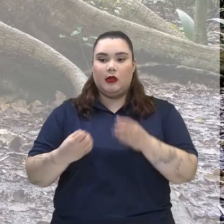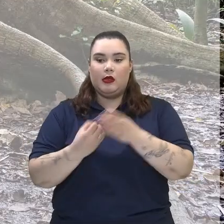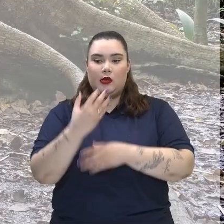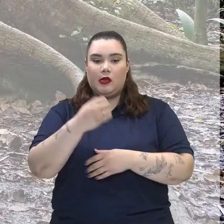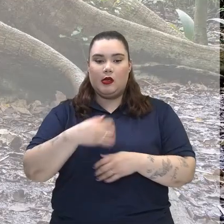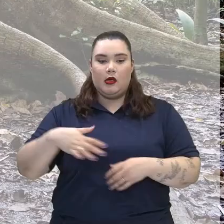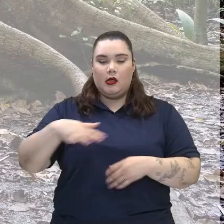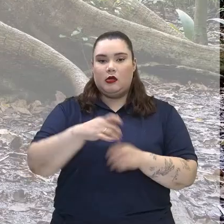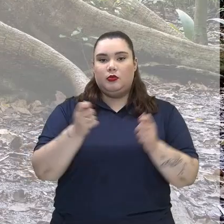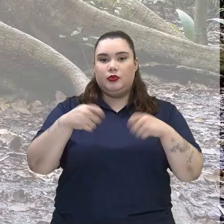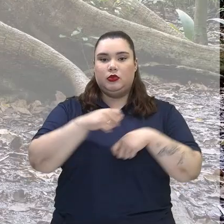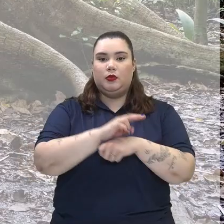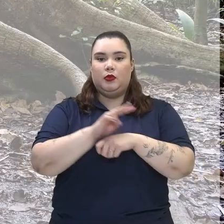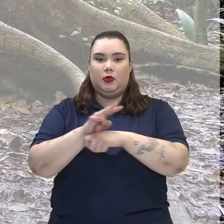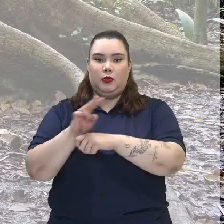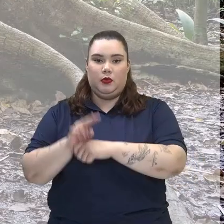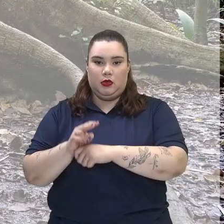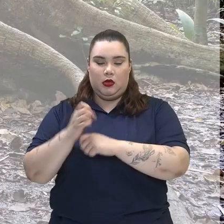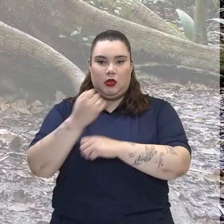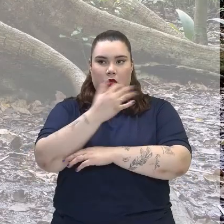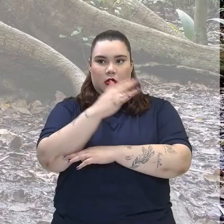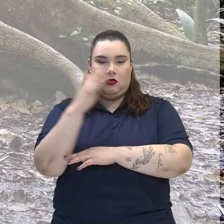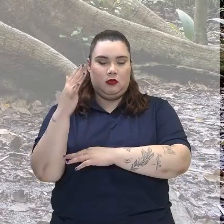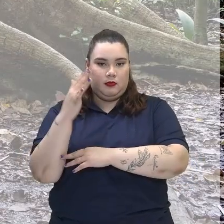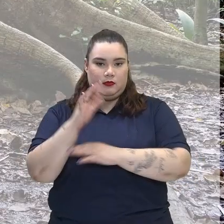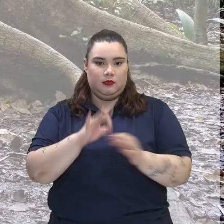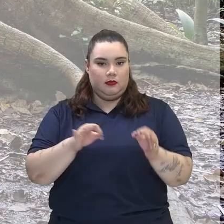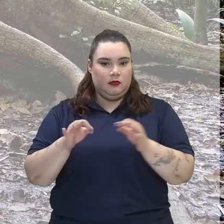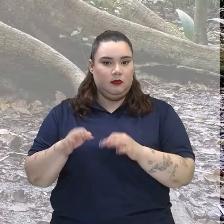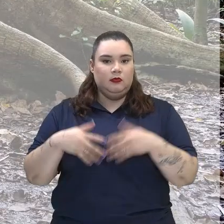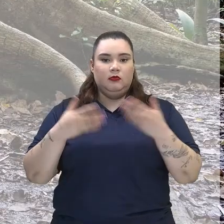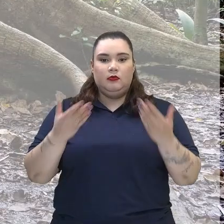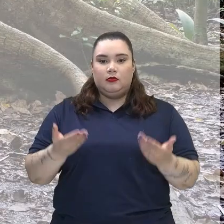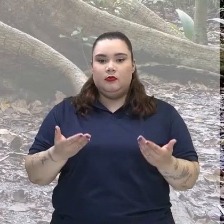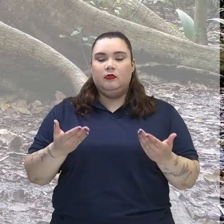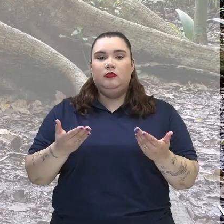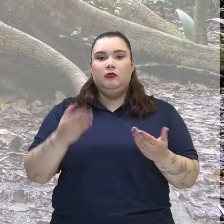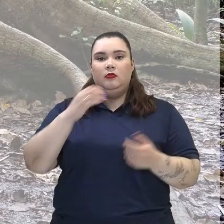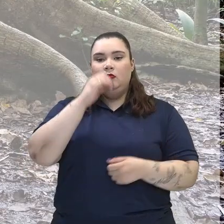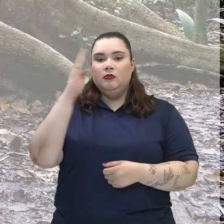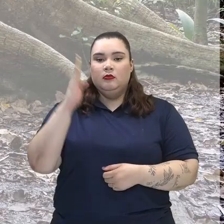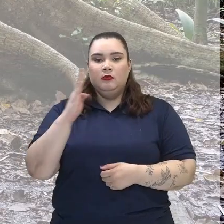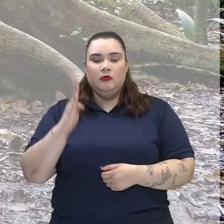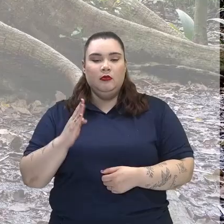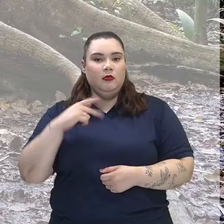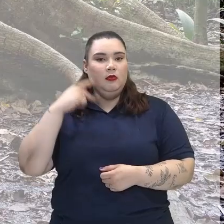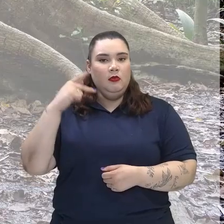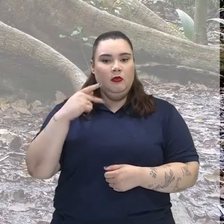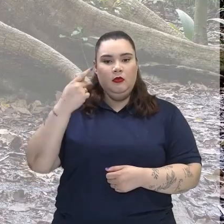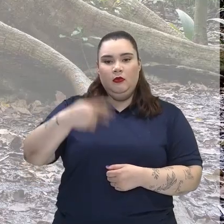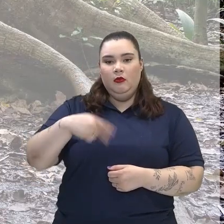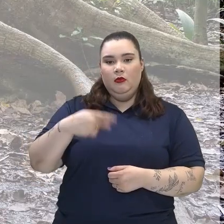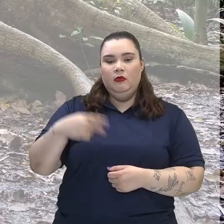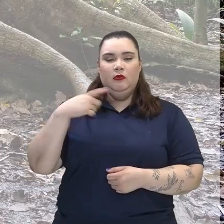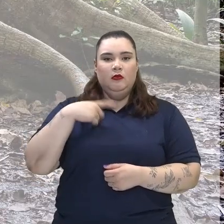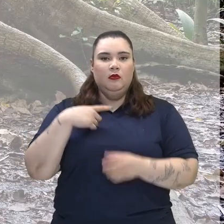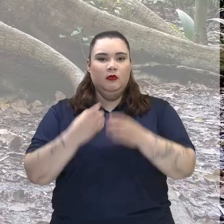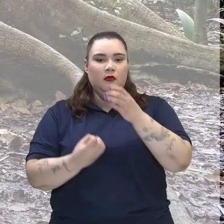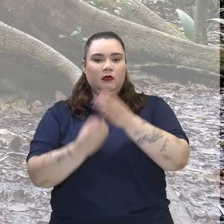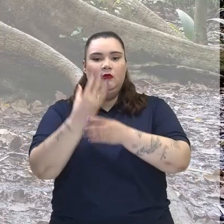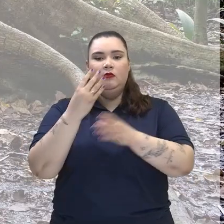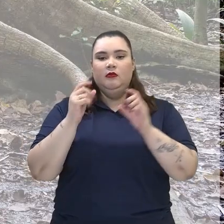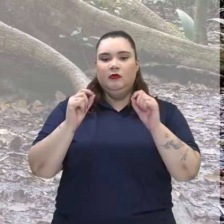a natureza como um todo. Para isso, então, o Brasil, as políticas do Brasil acabaram